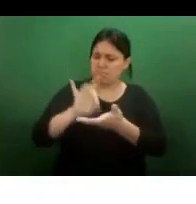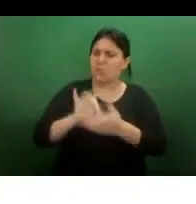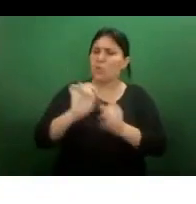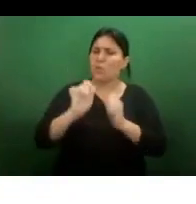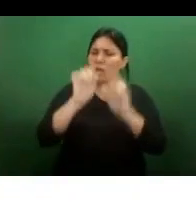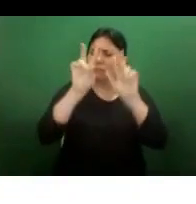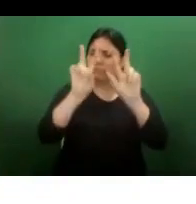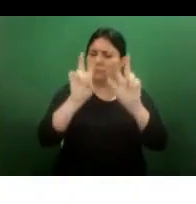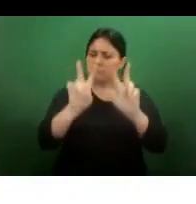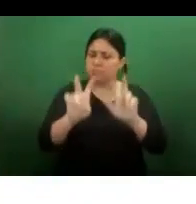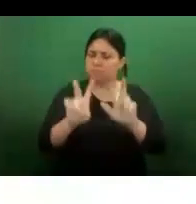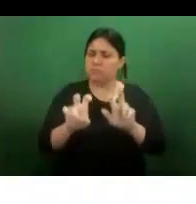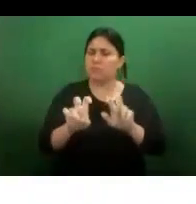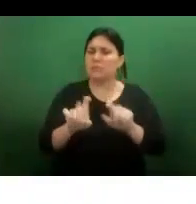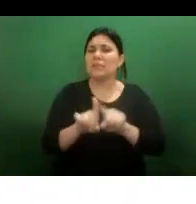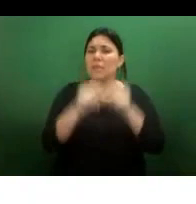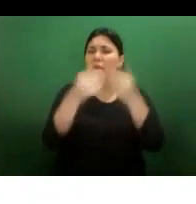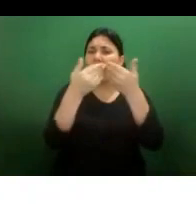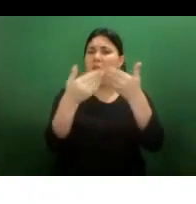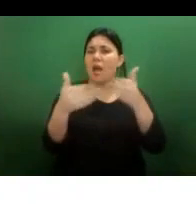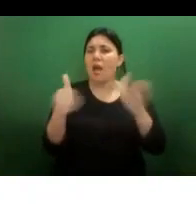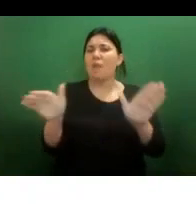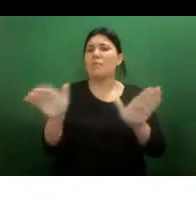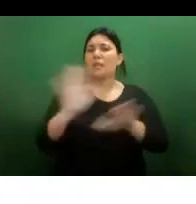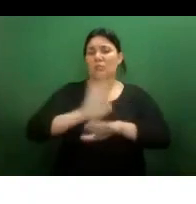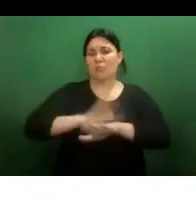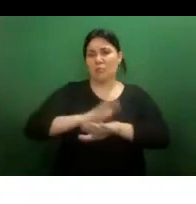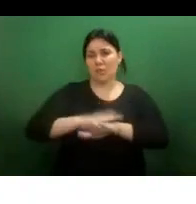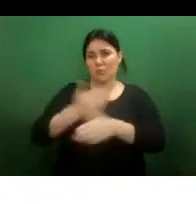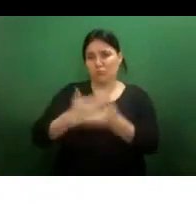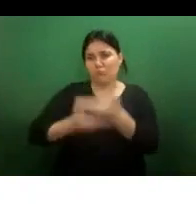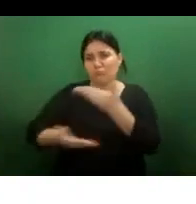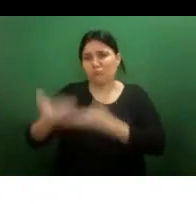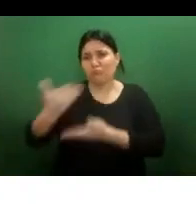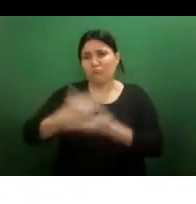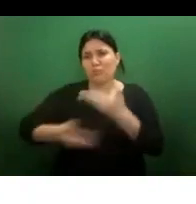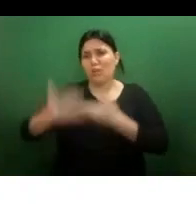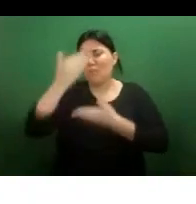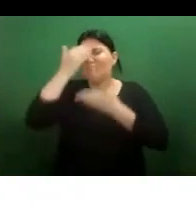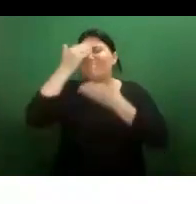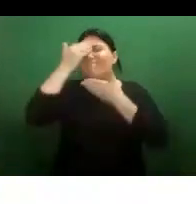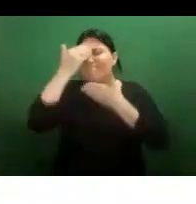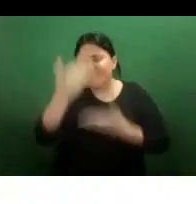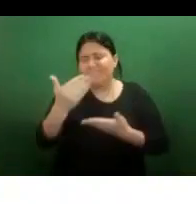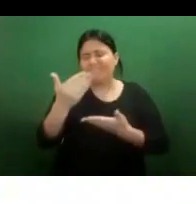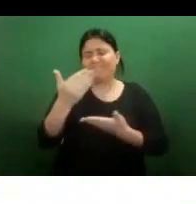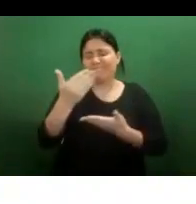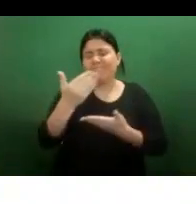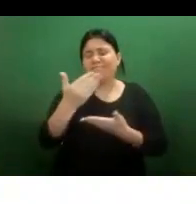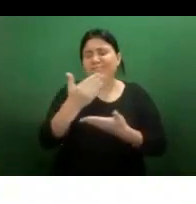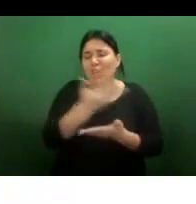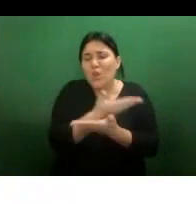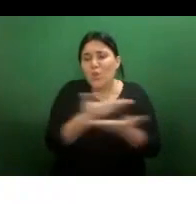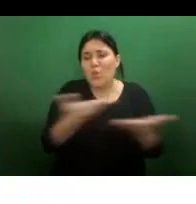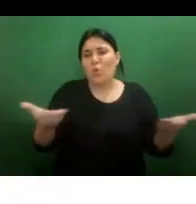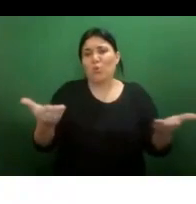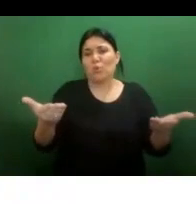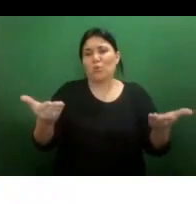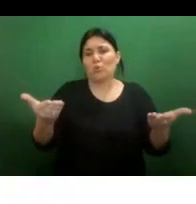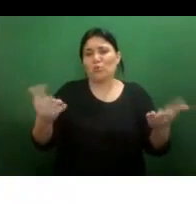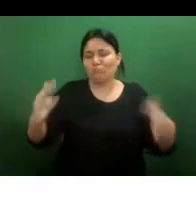principalmente ampliando os nossos momentos de discussão. Muito obrigada a todos e a todas por fazerem o